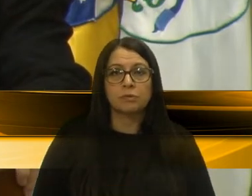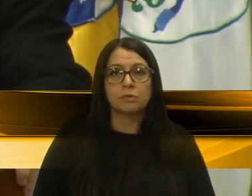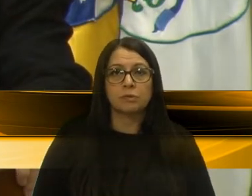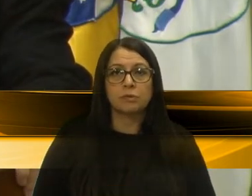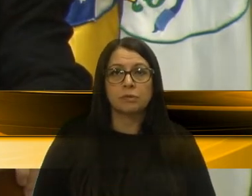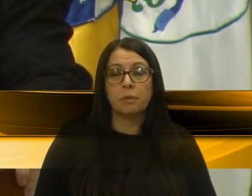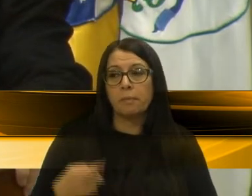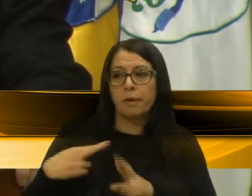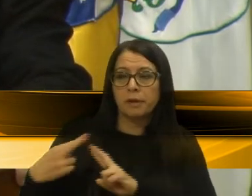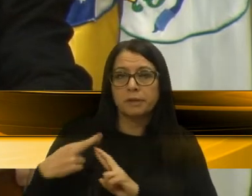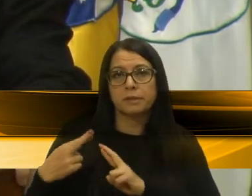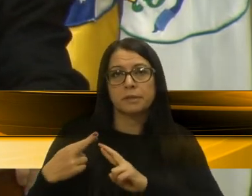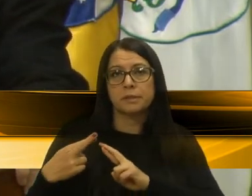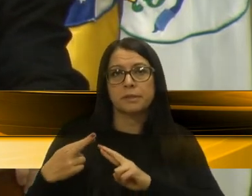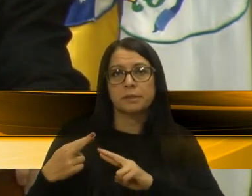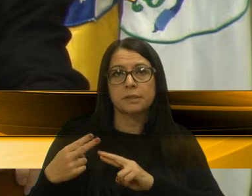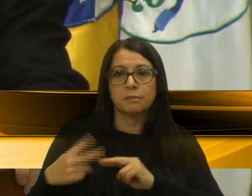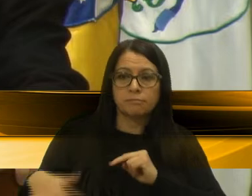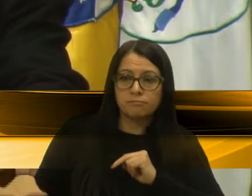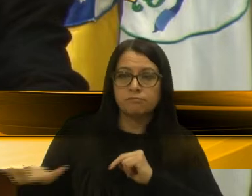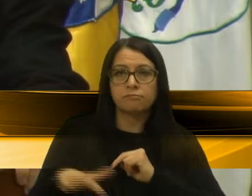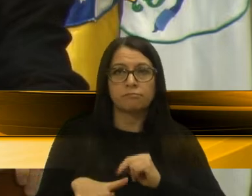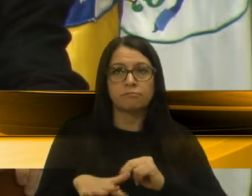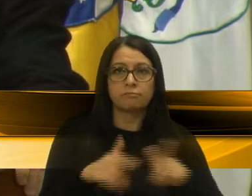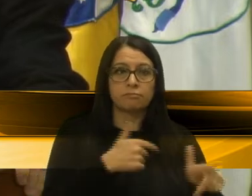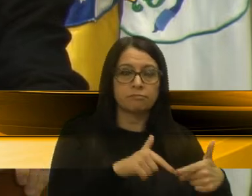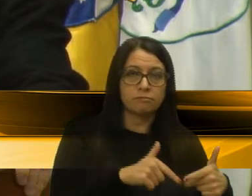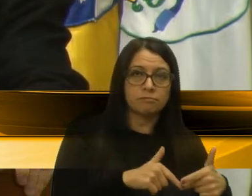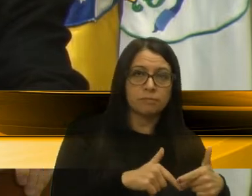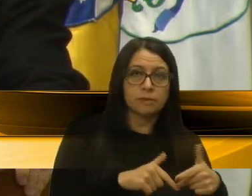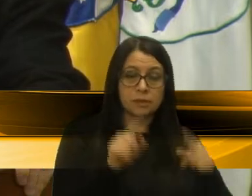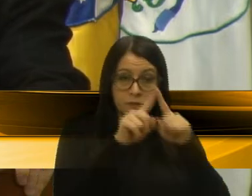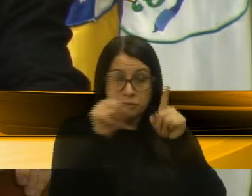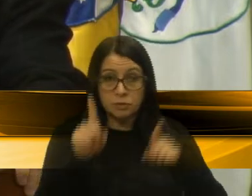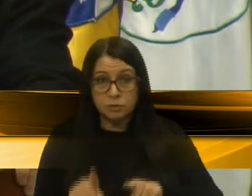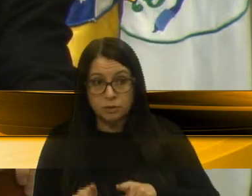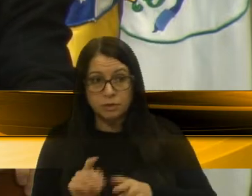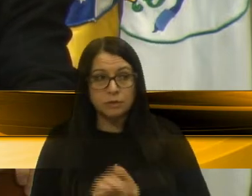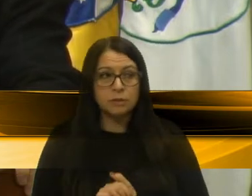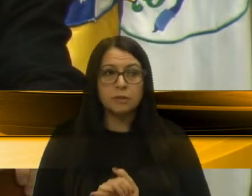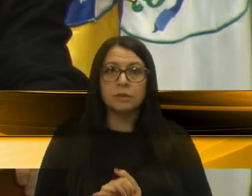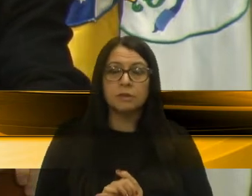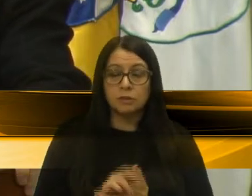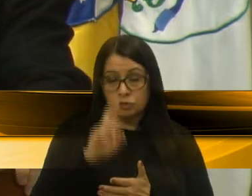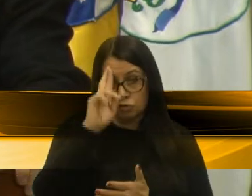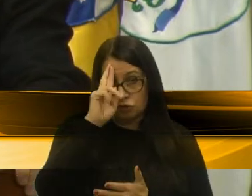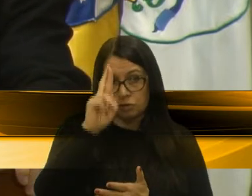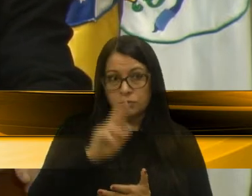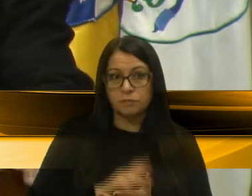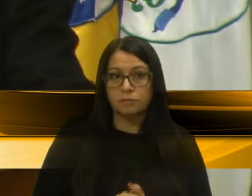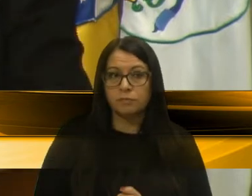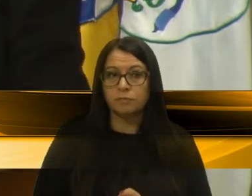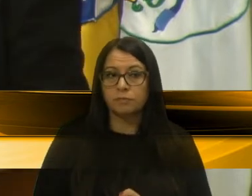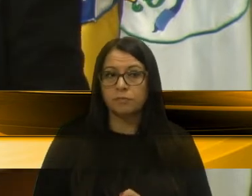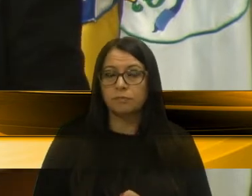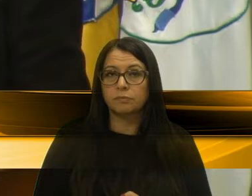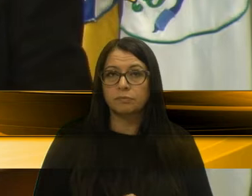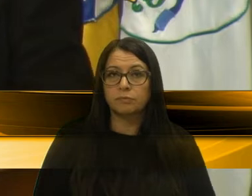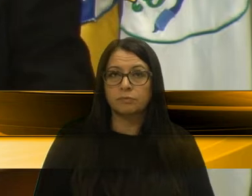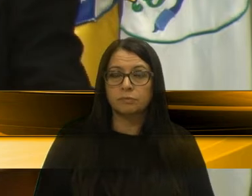uma relação mais amistosa entre trabalhadores e empregados, patrões,